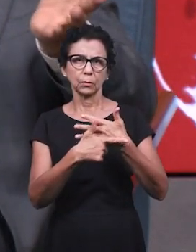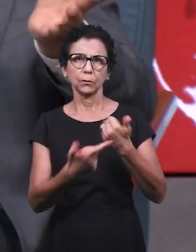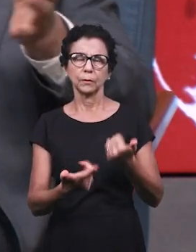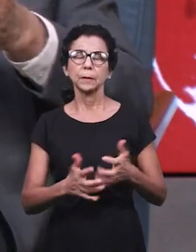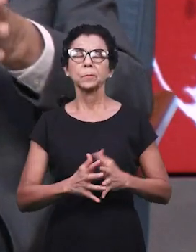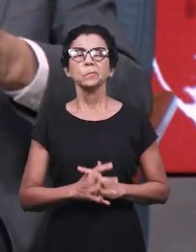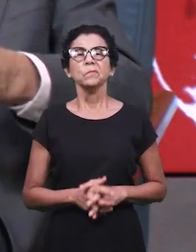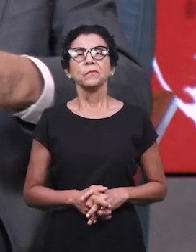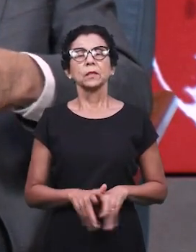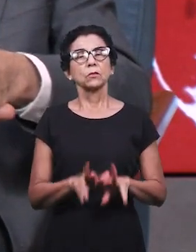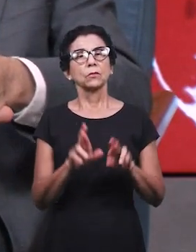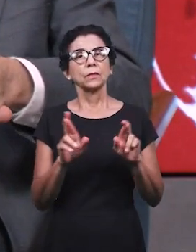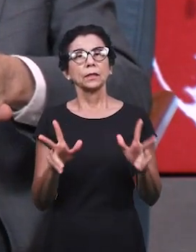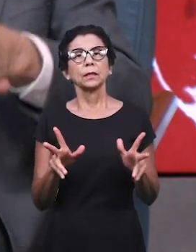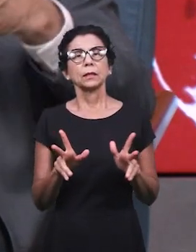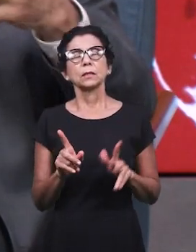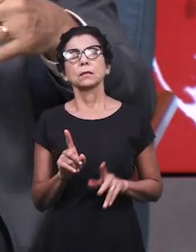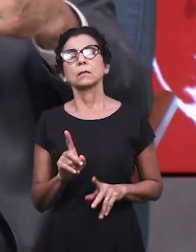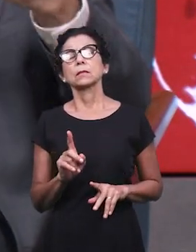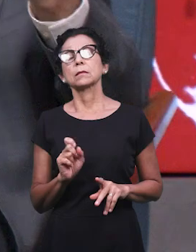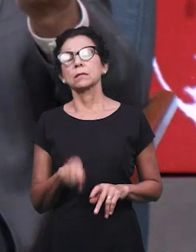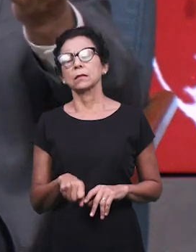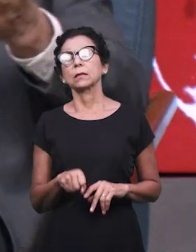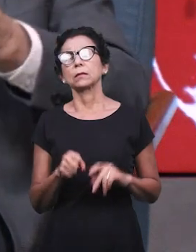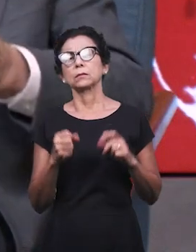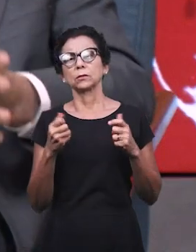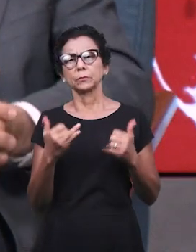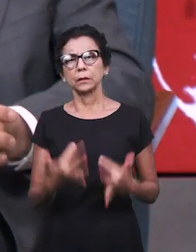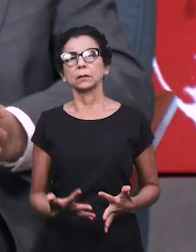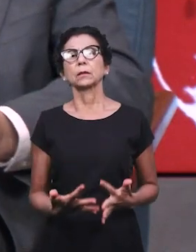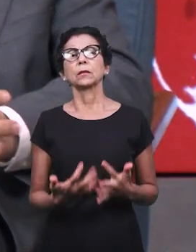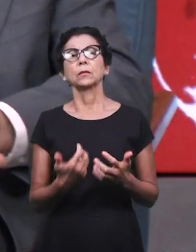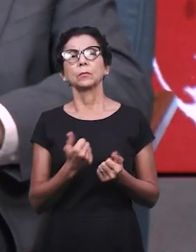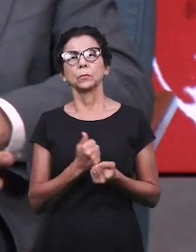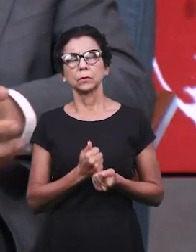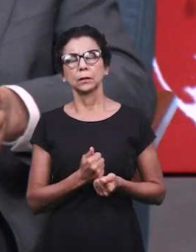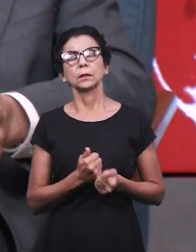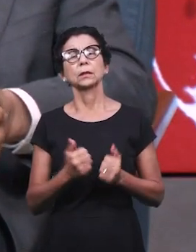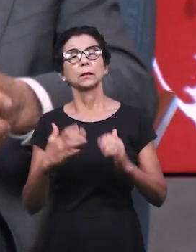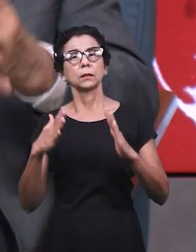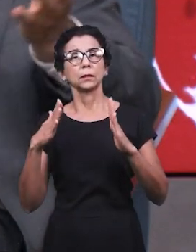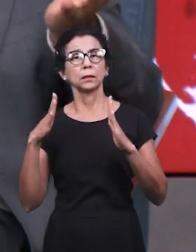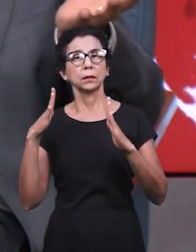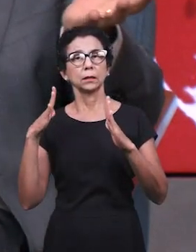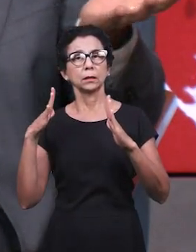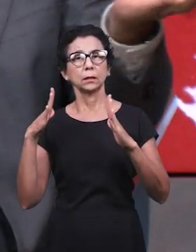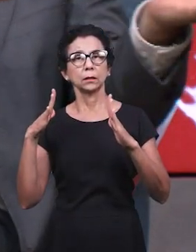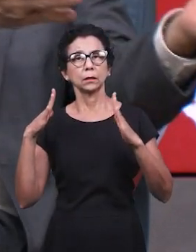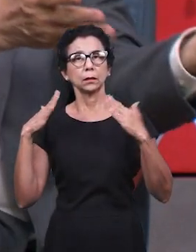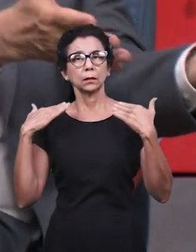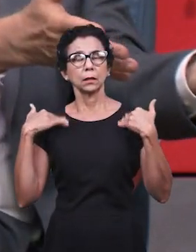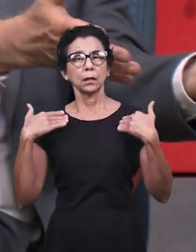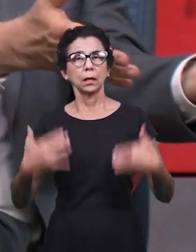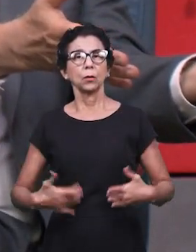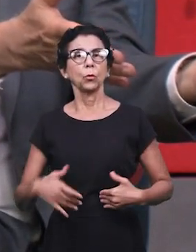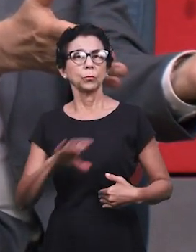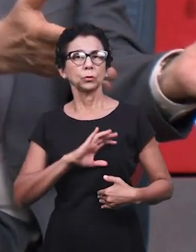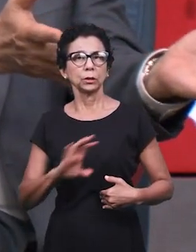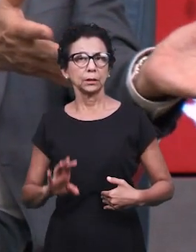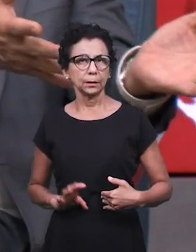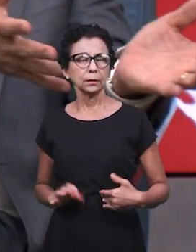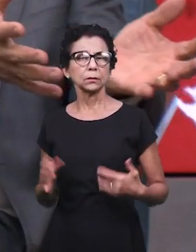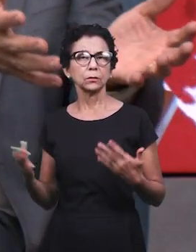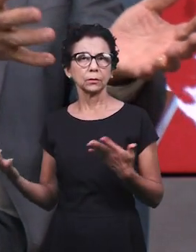É claro que nós falamos várias vezes que a obra é corpo, assim como numa igreja